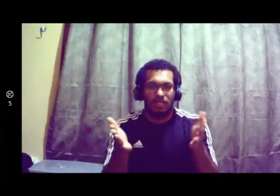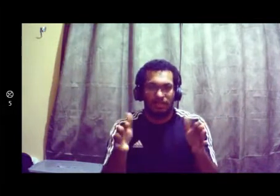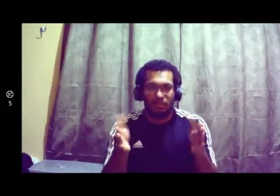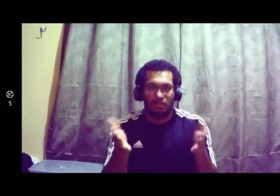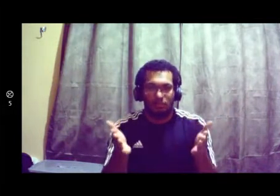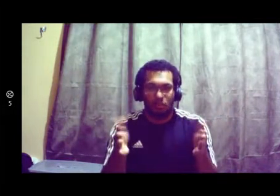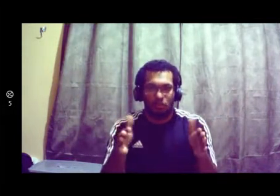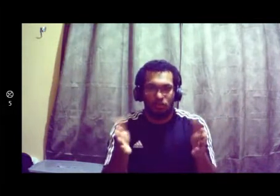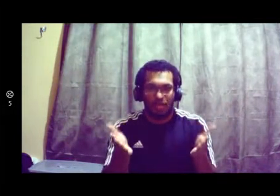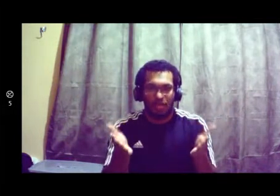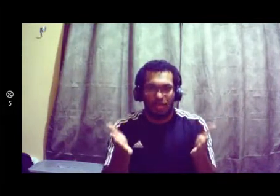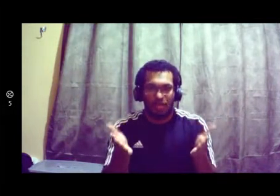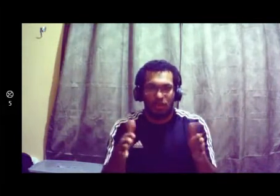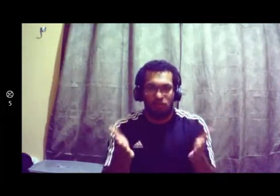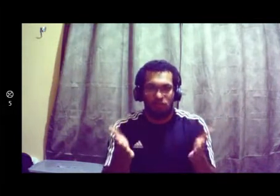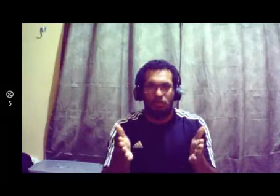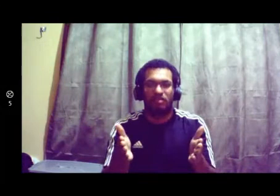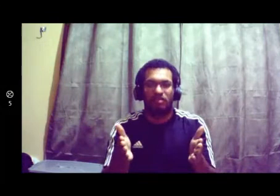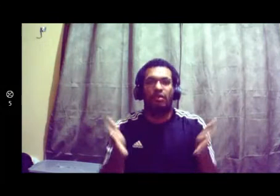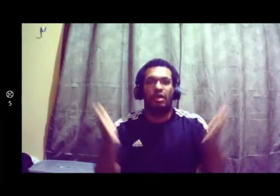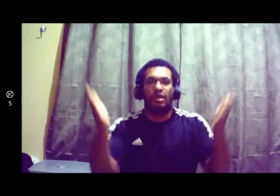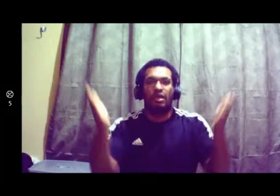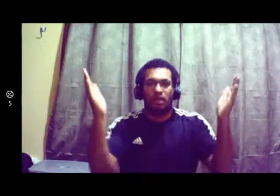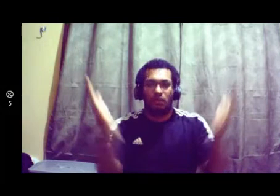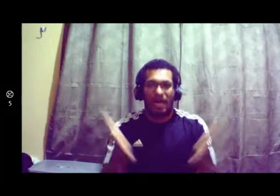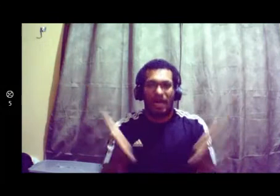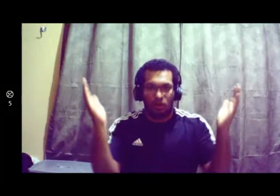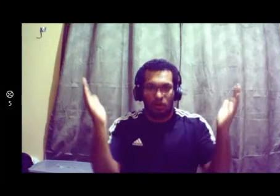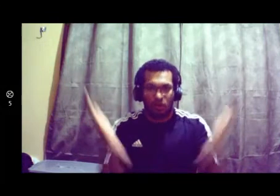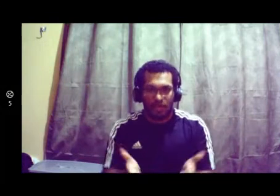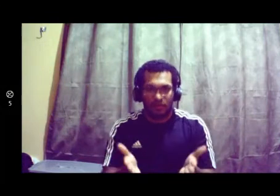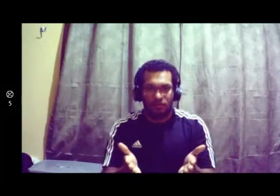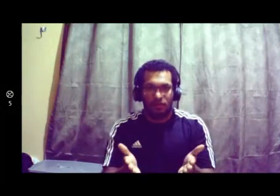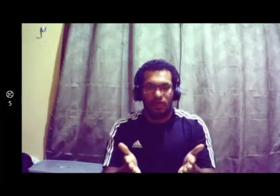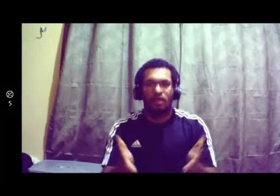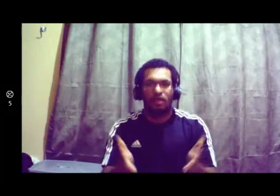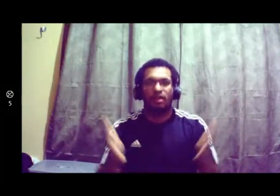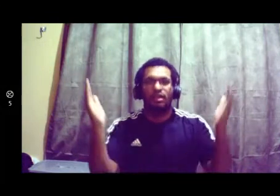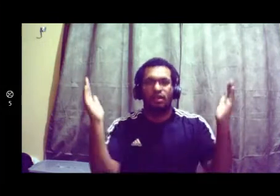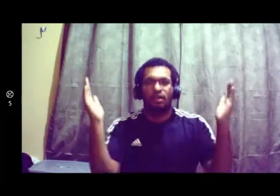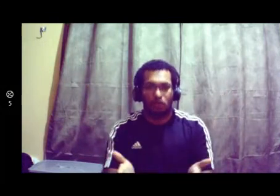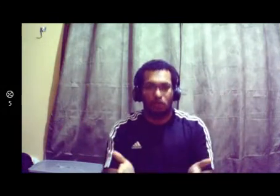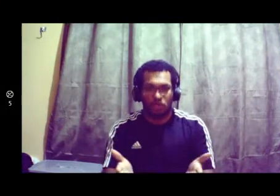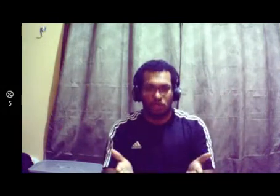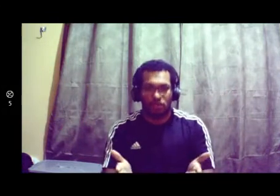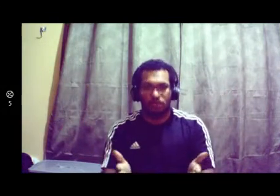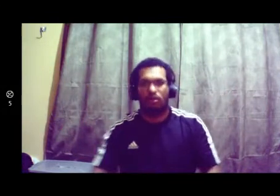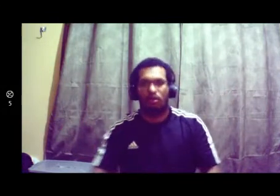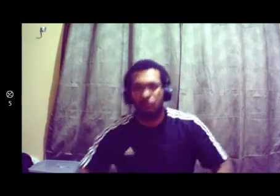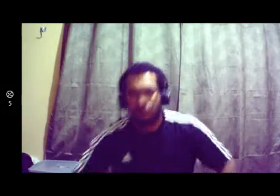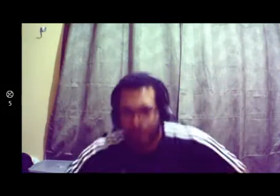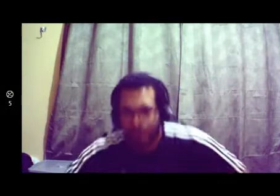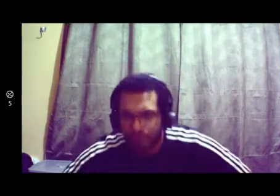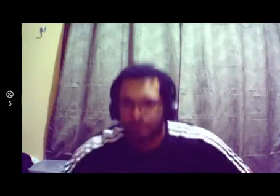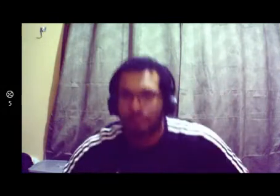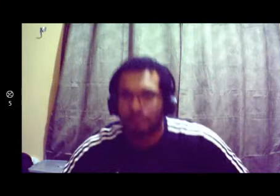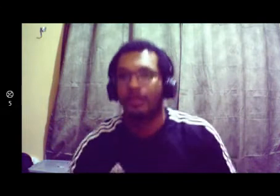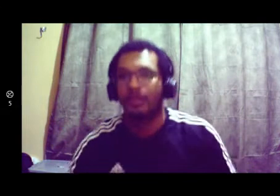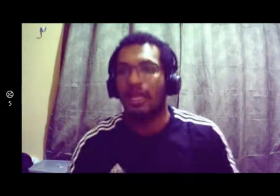em relação ao ponto da mão, do movimento da mão. Então, agora e hoje, tá bom?